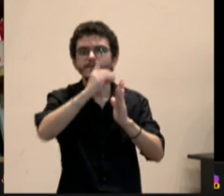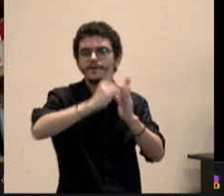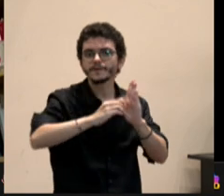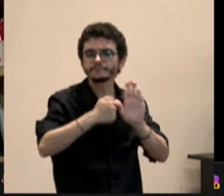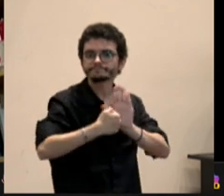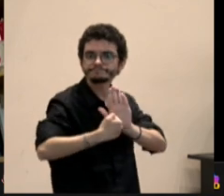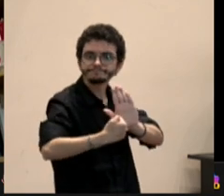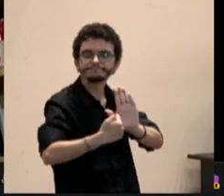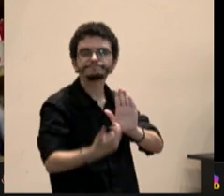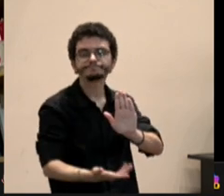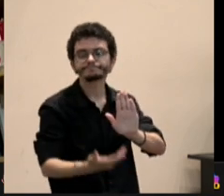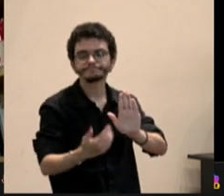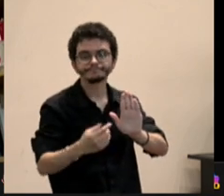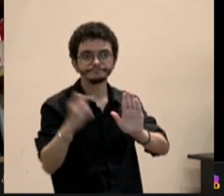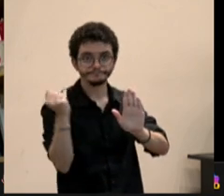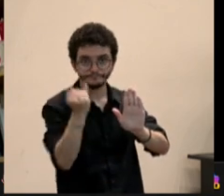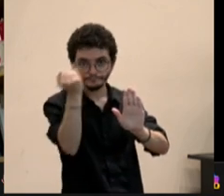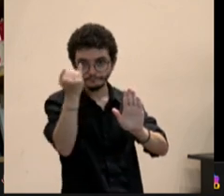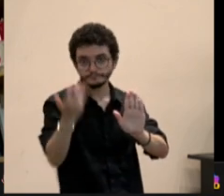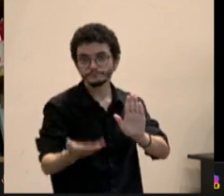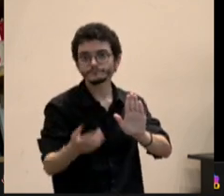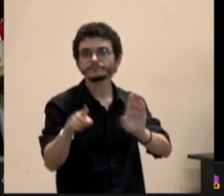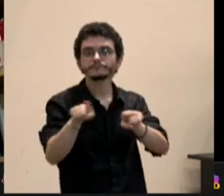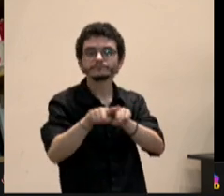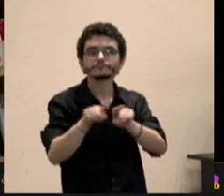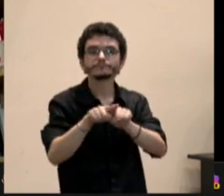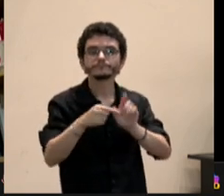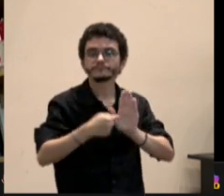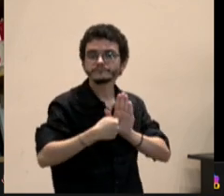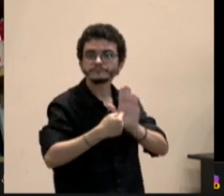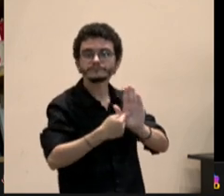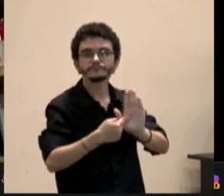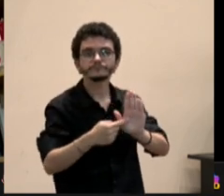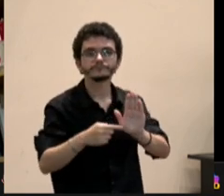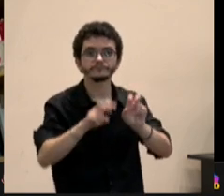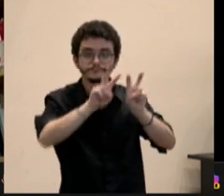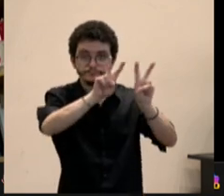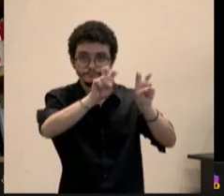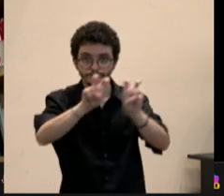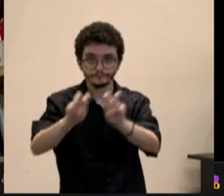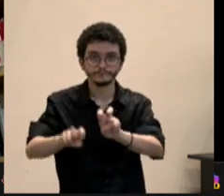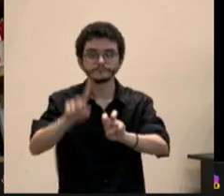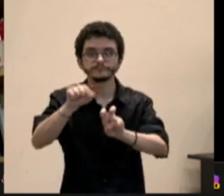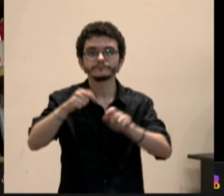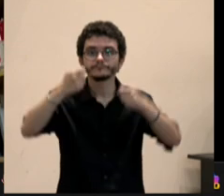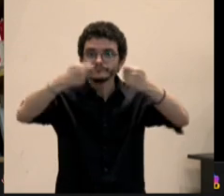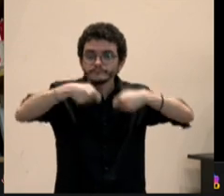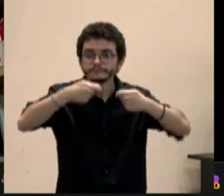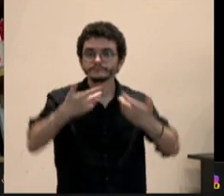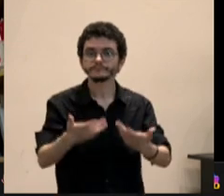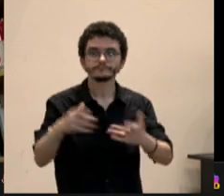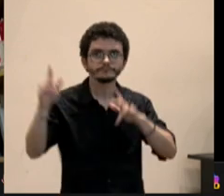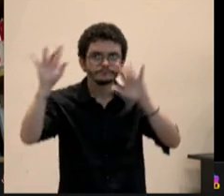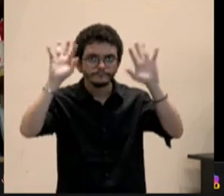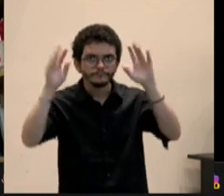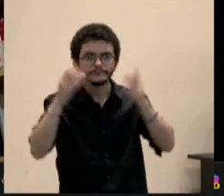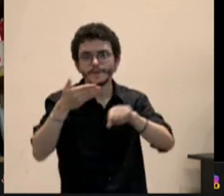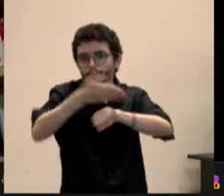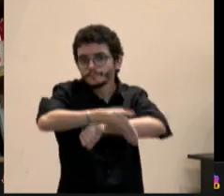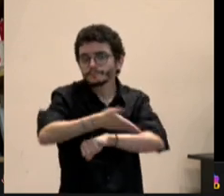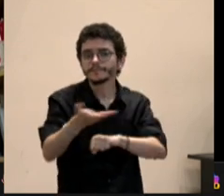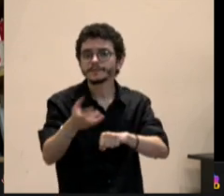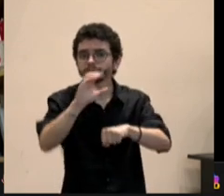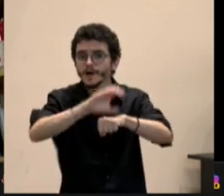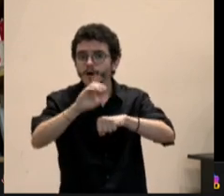aponta a importância e aponta as questões que seriam necessárias para pensar cursos